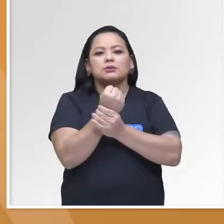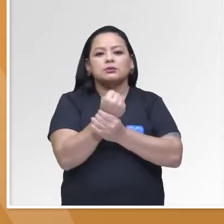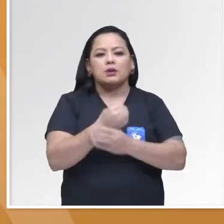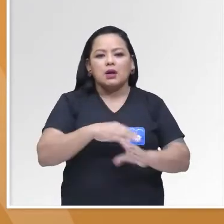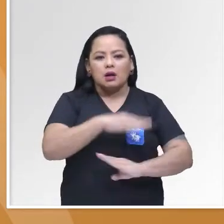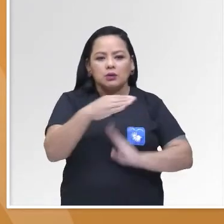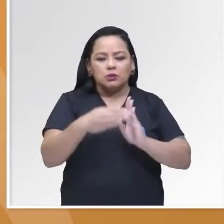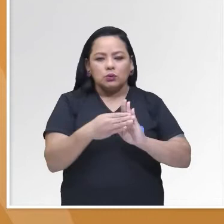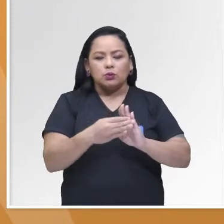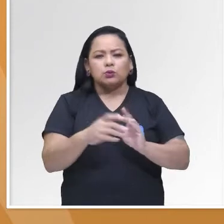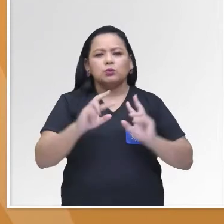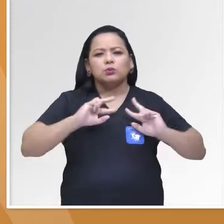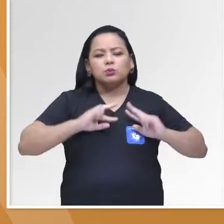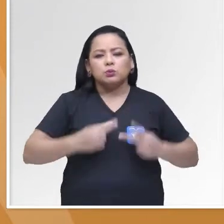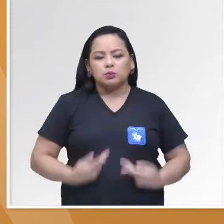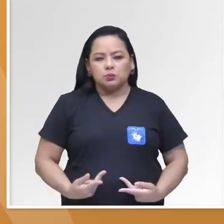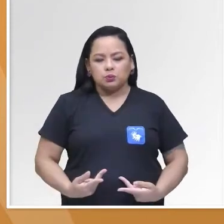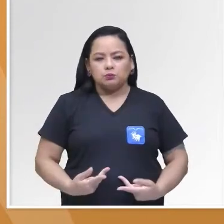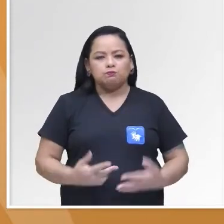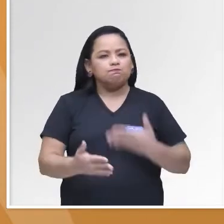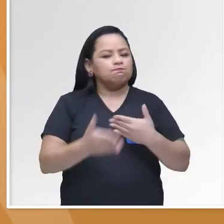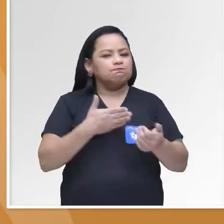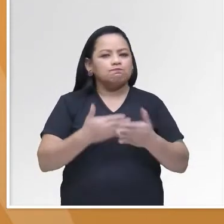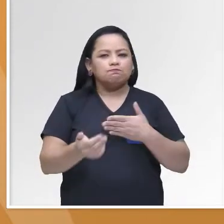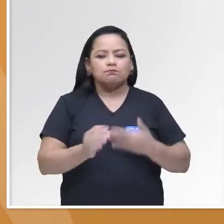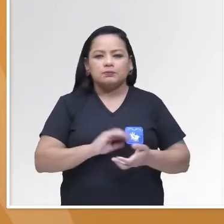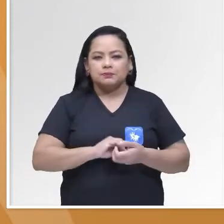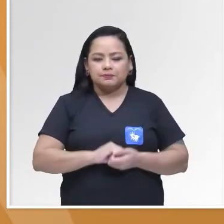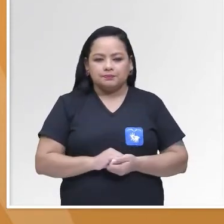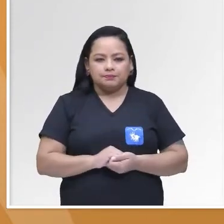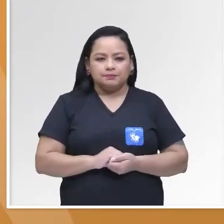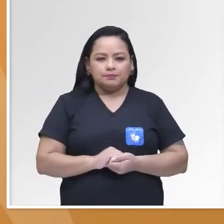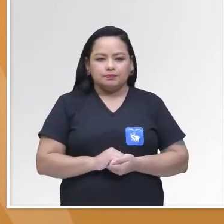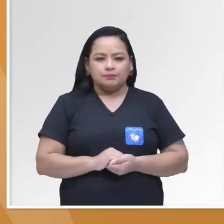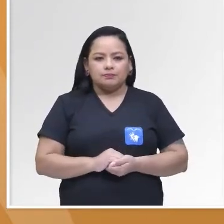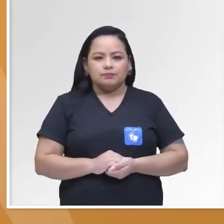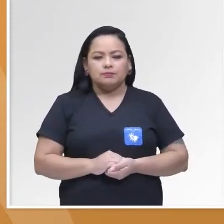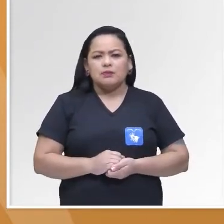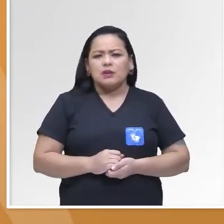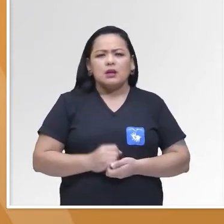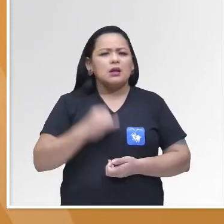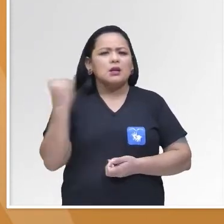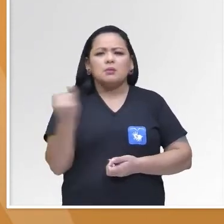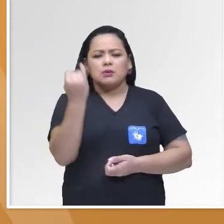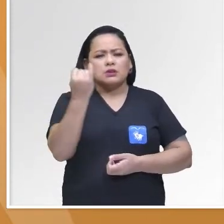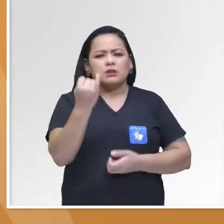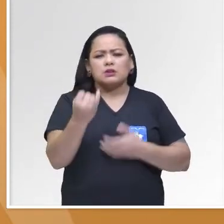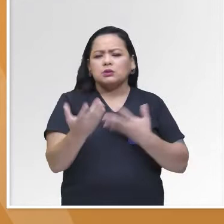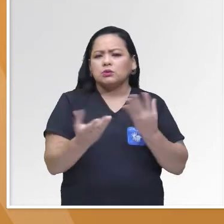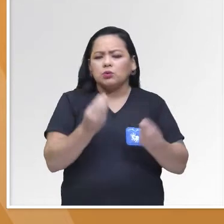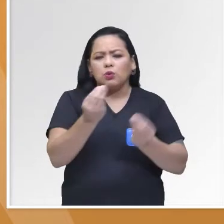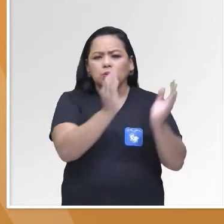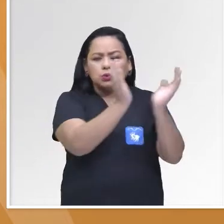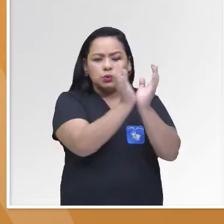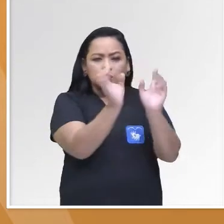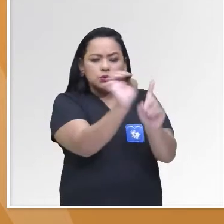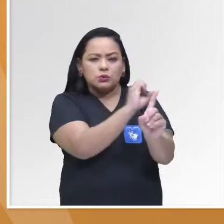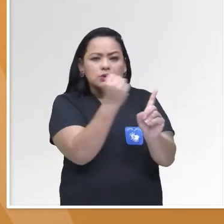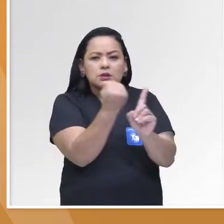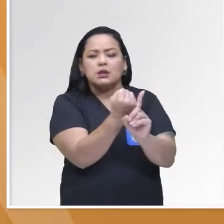assegurados a todo e qualquer ser humano, não importando classe